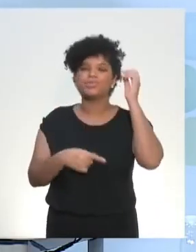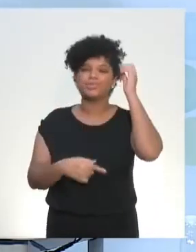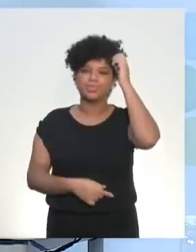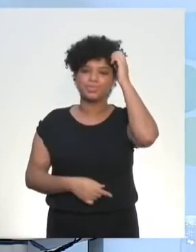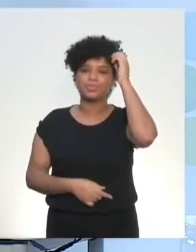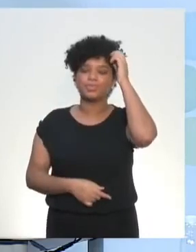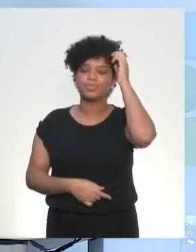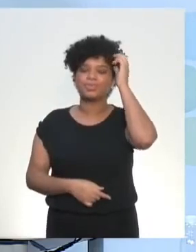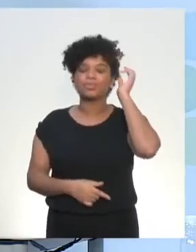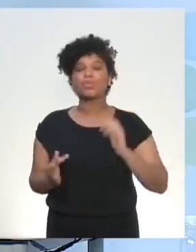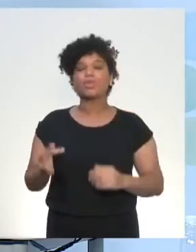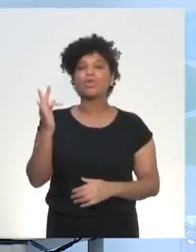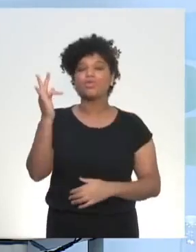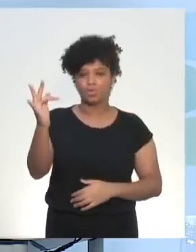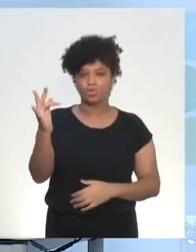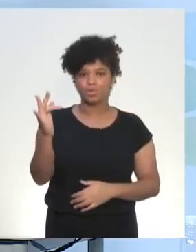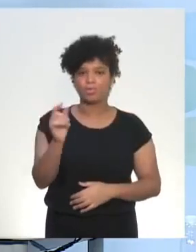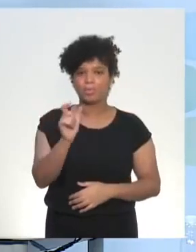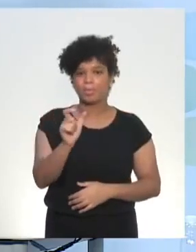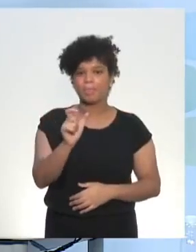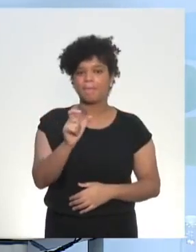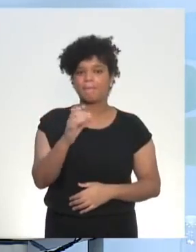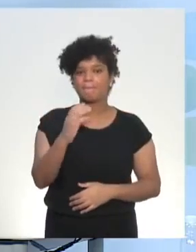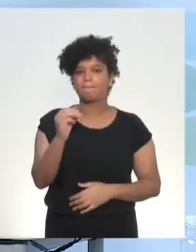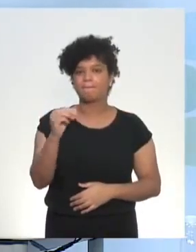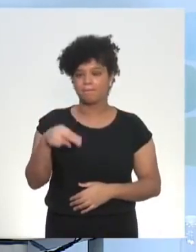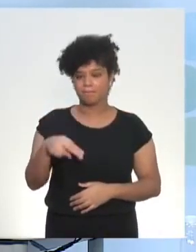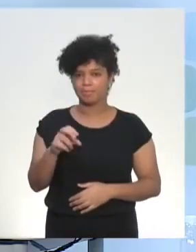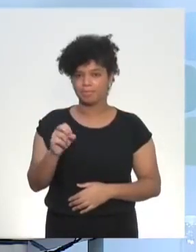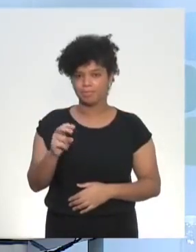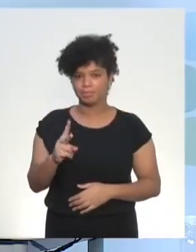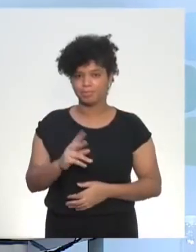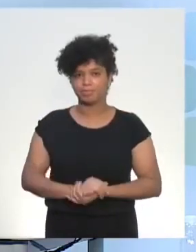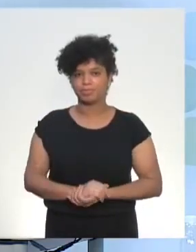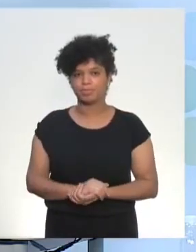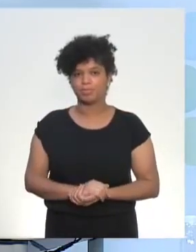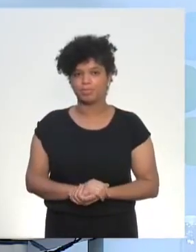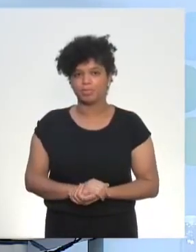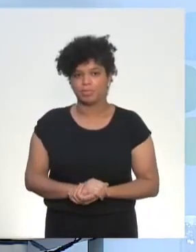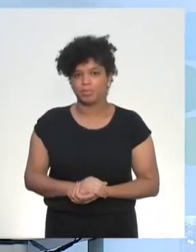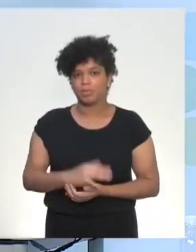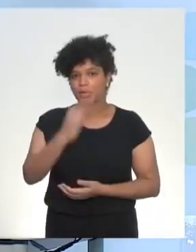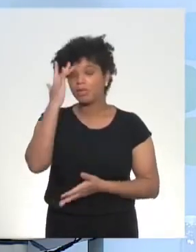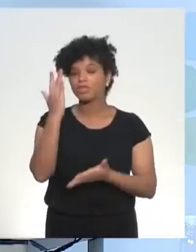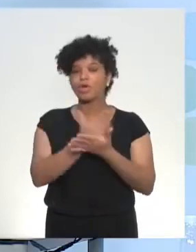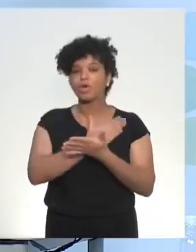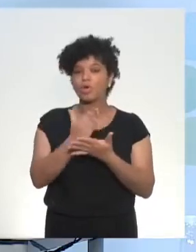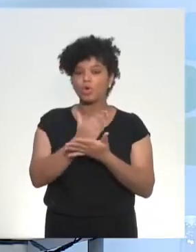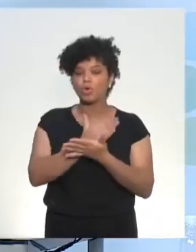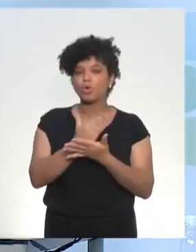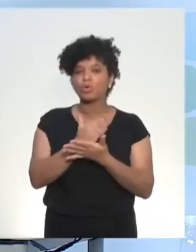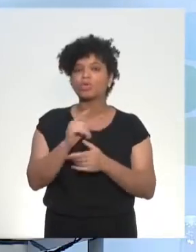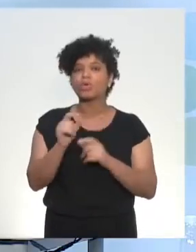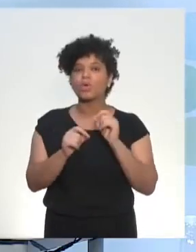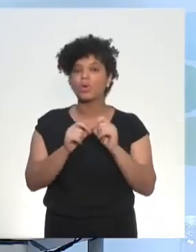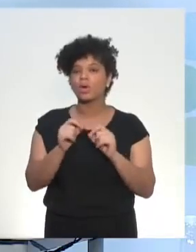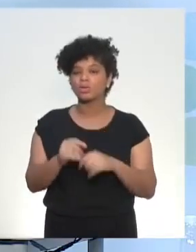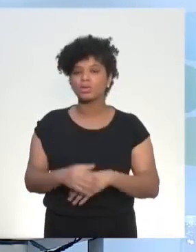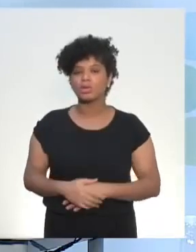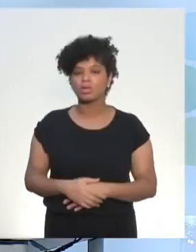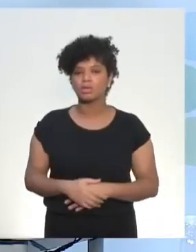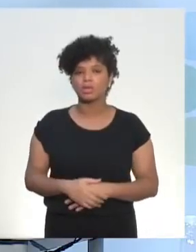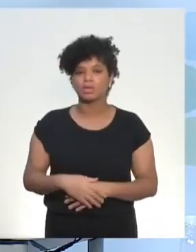ser o futuro do can aqui. Tá? Aí, então, as pessoas não serão capazes, não poderão